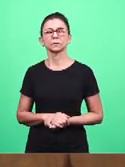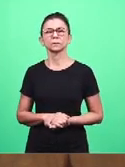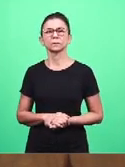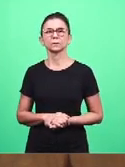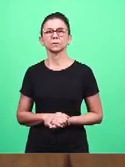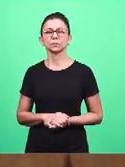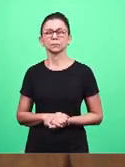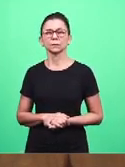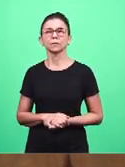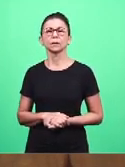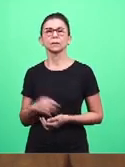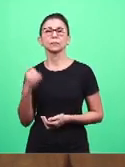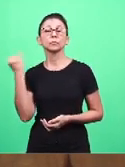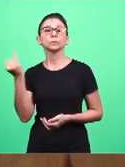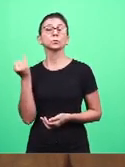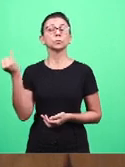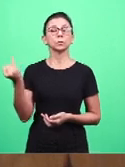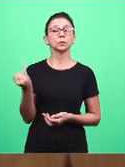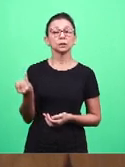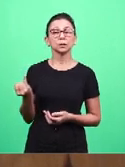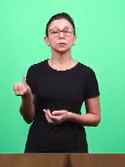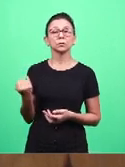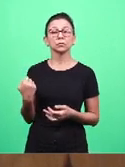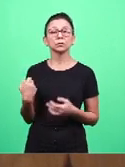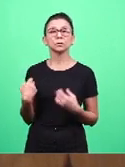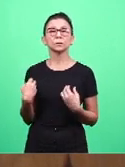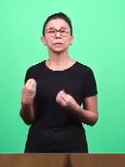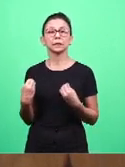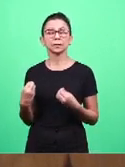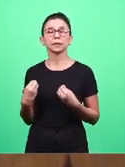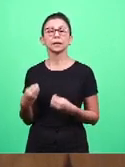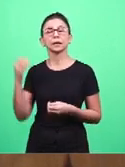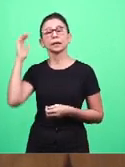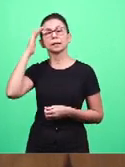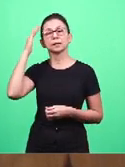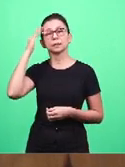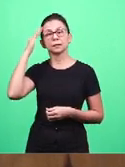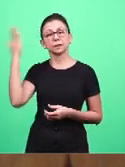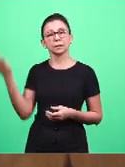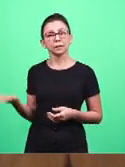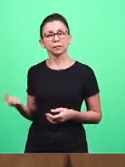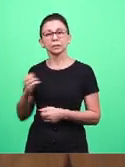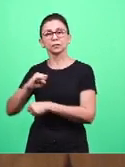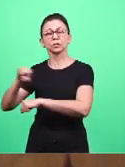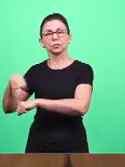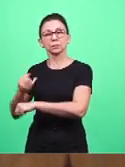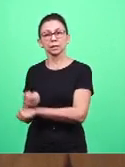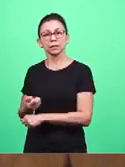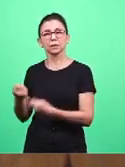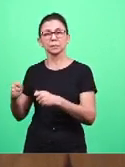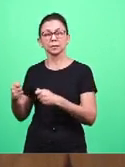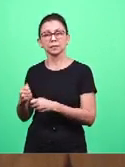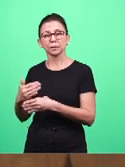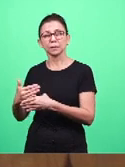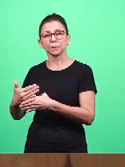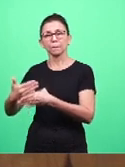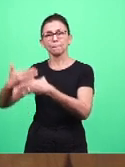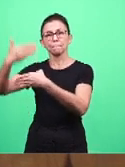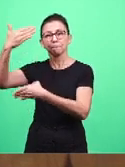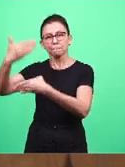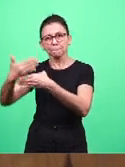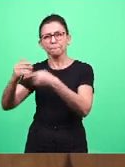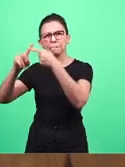ocorrências, não se derem ali em Jerusalém, que é o centro hoje, é por isso que nós estamos